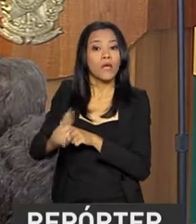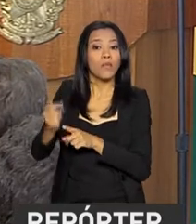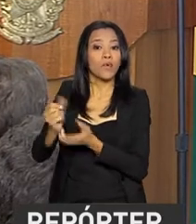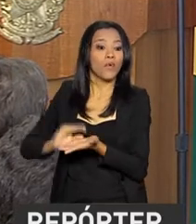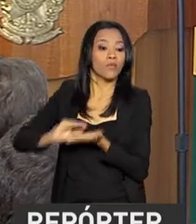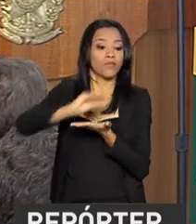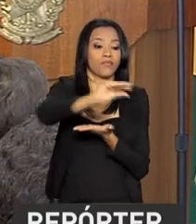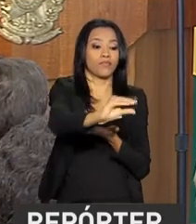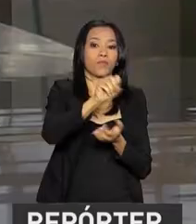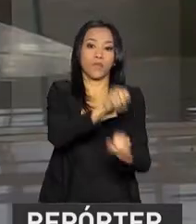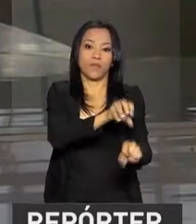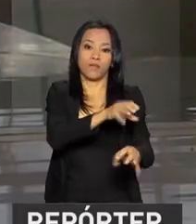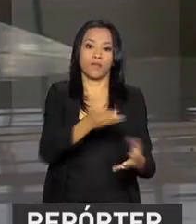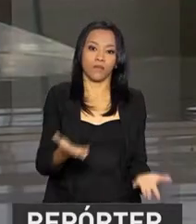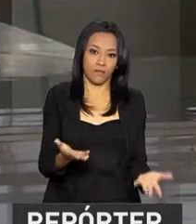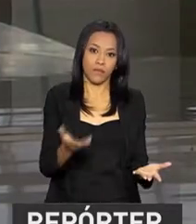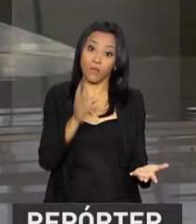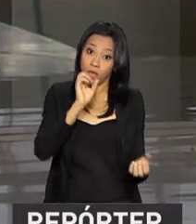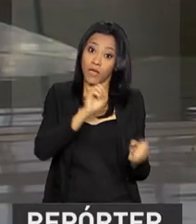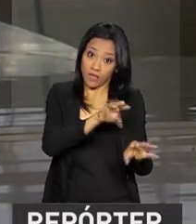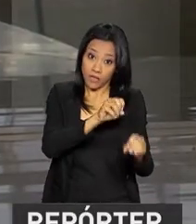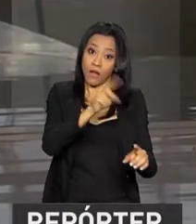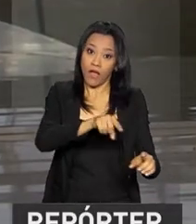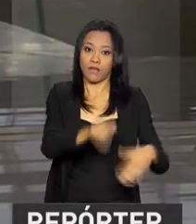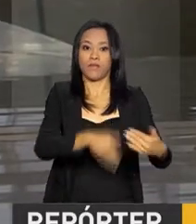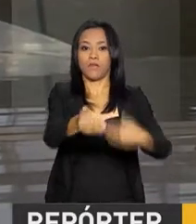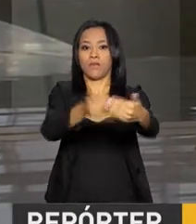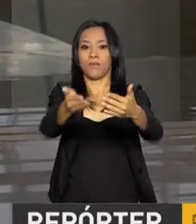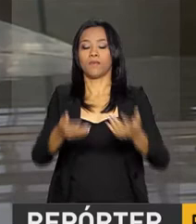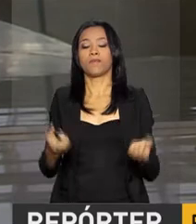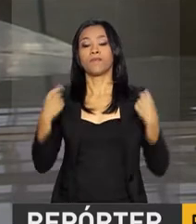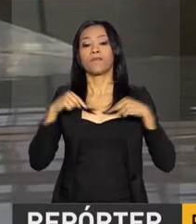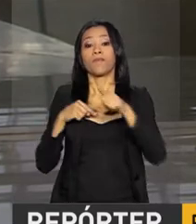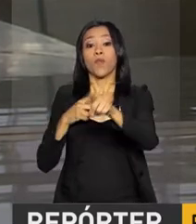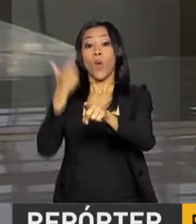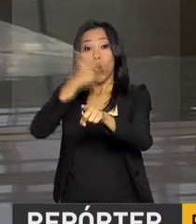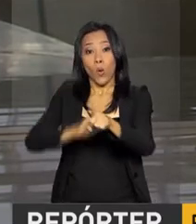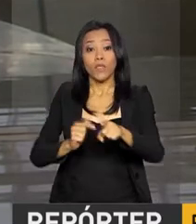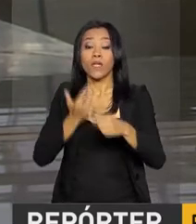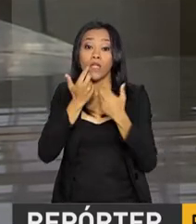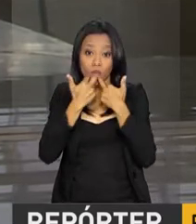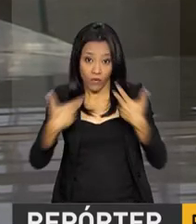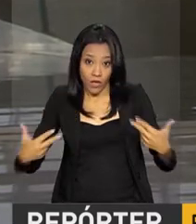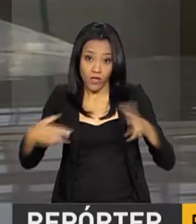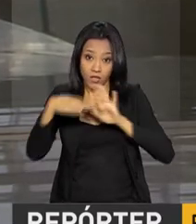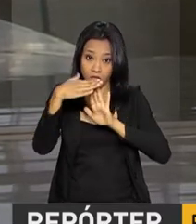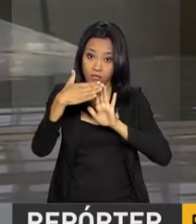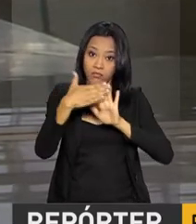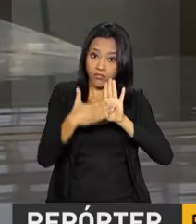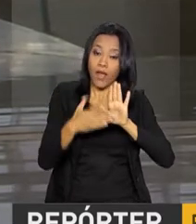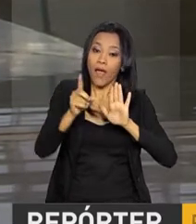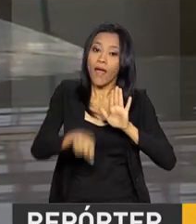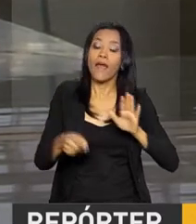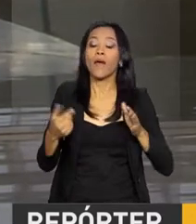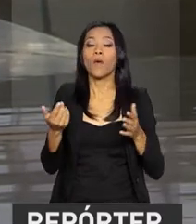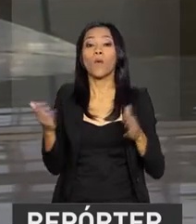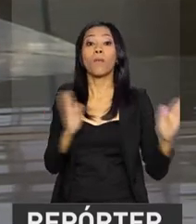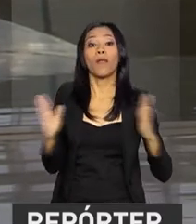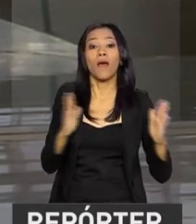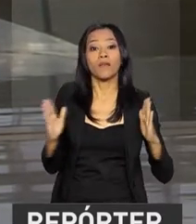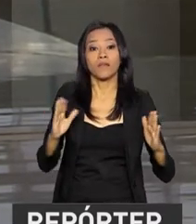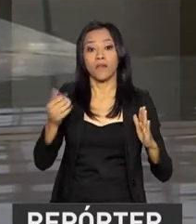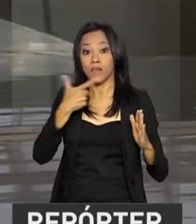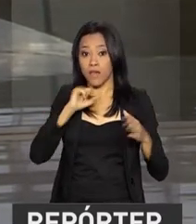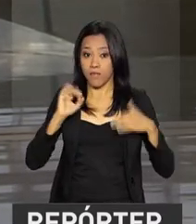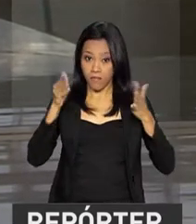educação é desenvolvimento. Outra novidade do programa é quanto ao prazo para começar a pagar. O estudante que participar do FIES vai